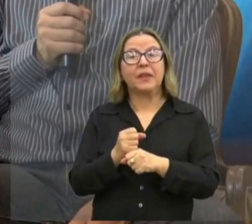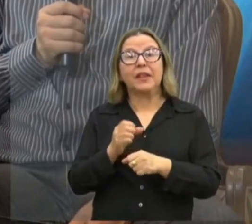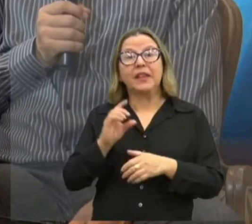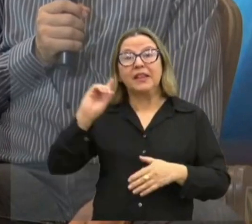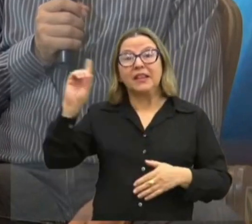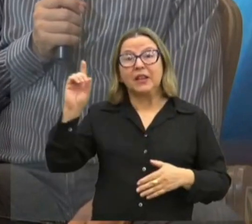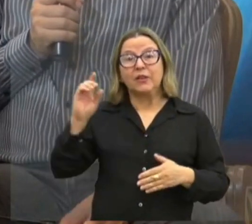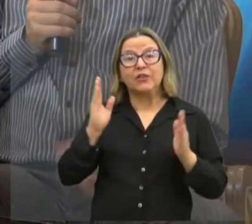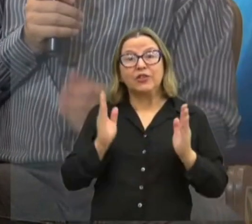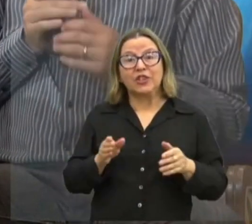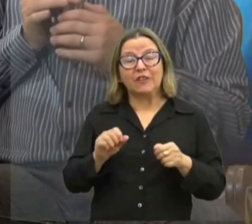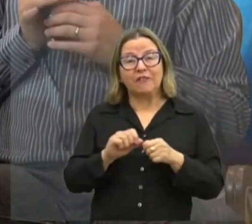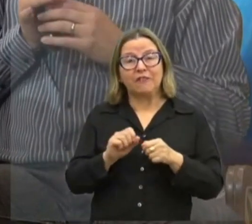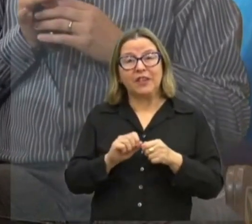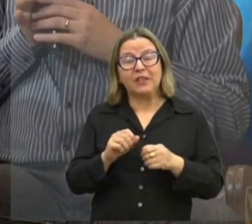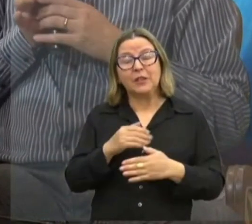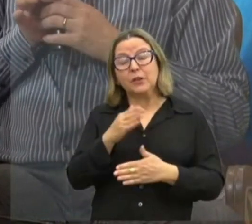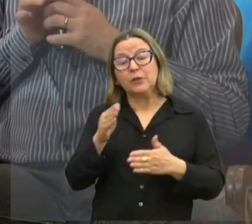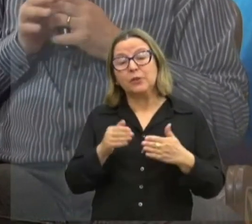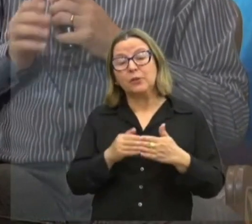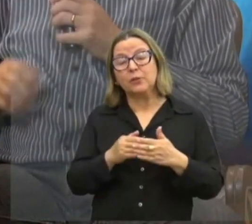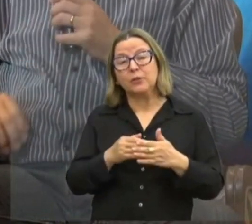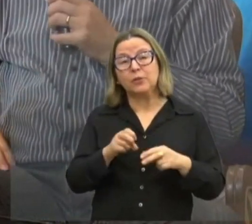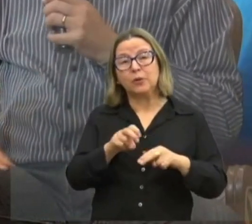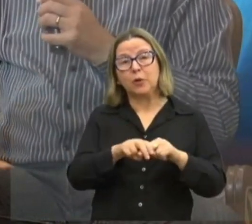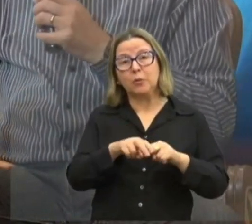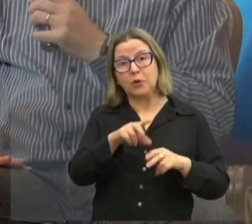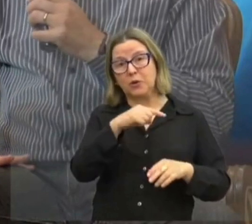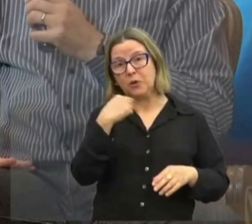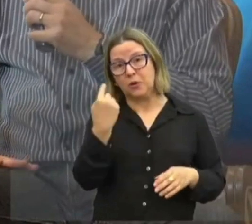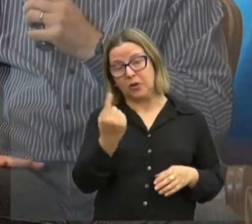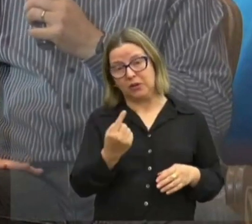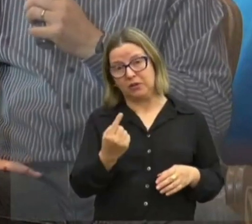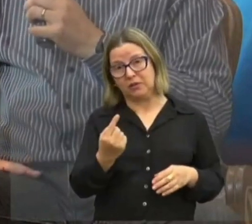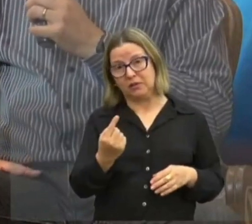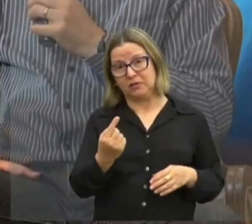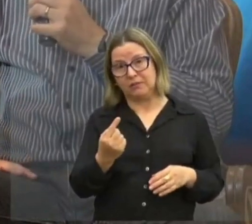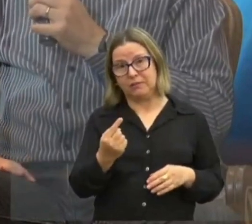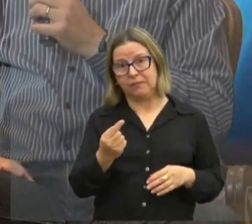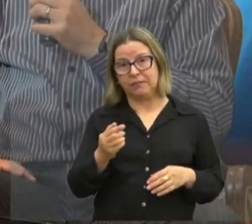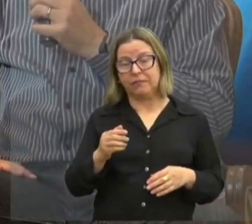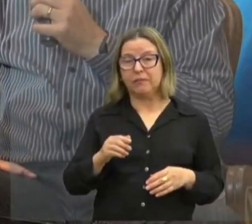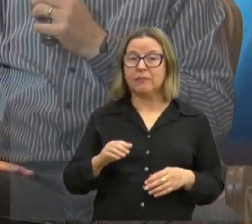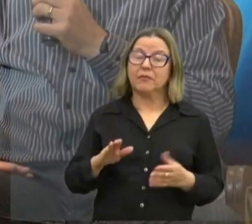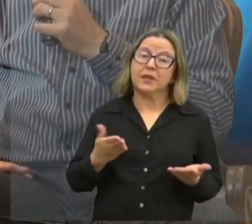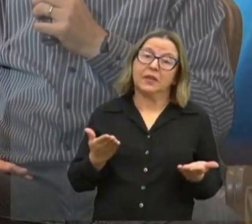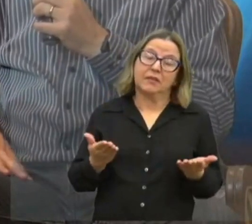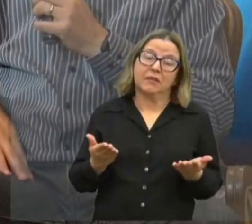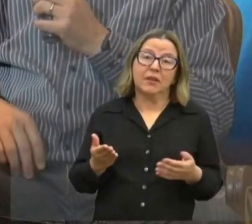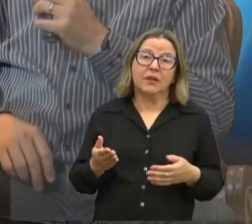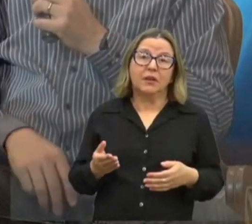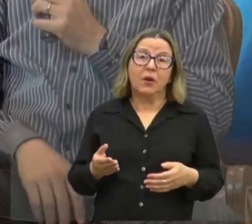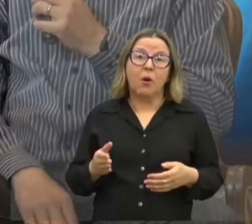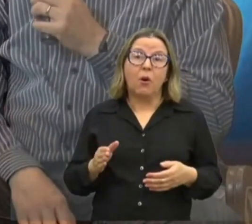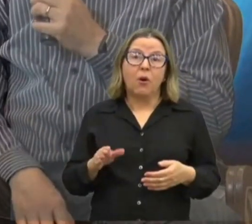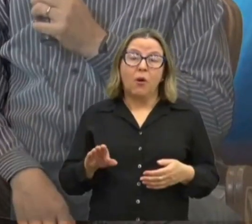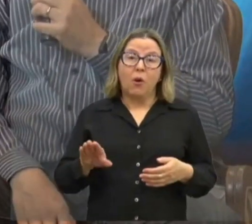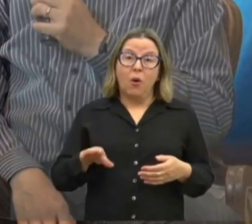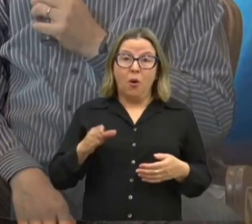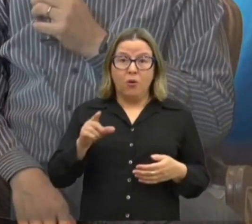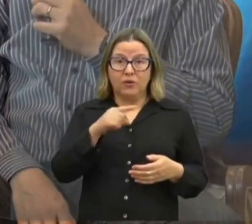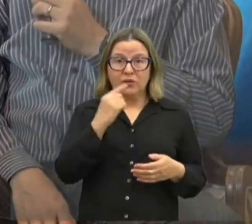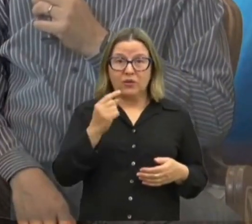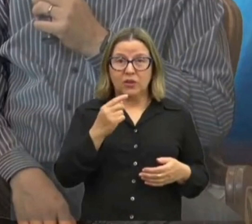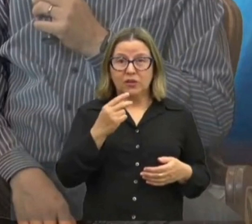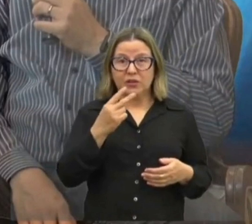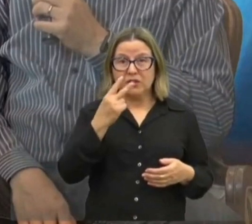tem alguma coisa errada. Ou nós estamos olhando para o lugar errado, ou nós não compreendemos o que verdadeiramente é o